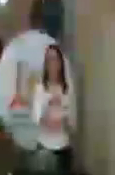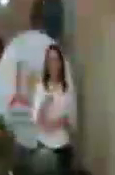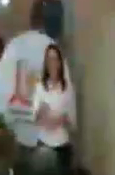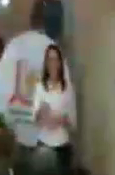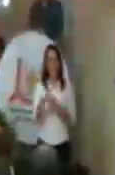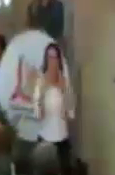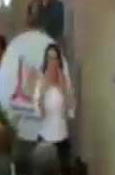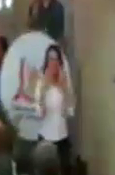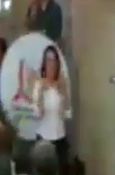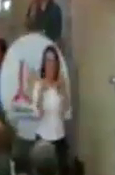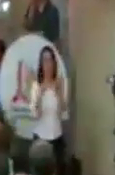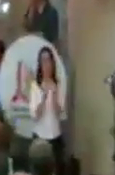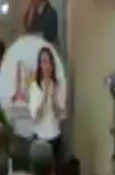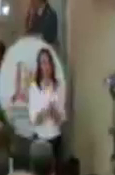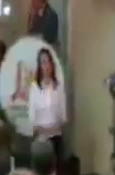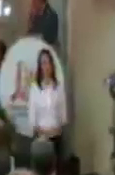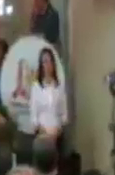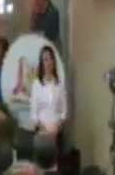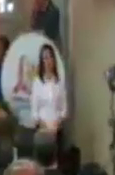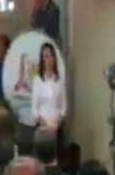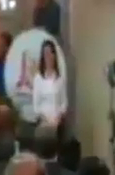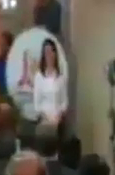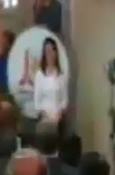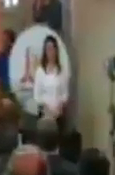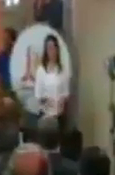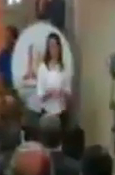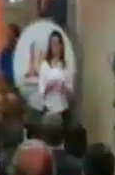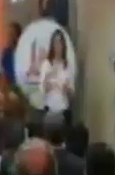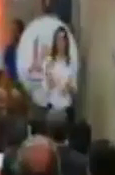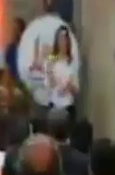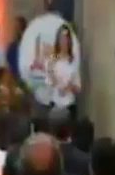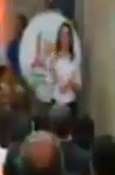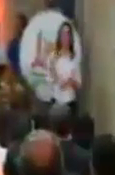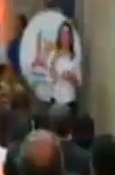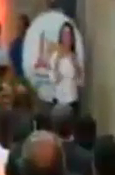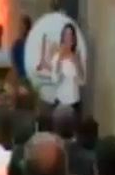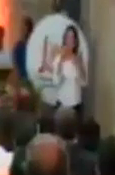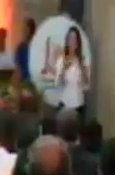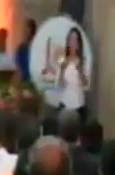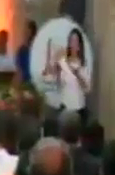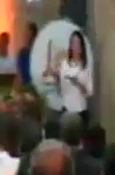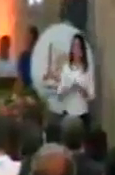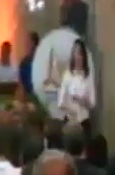de representante do presidente da Escola do Legislativo. Deputado